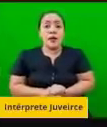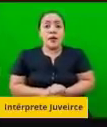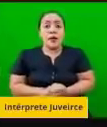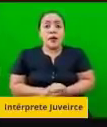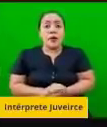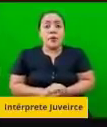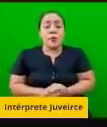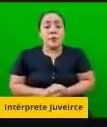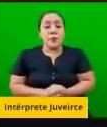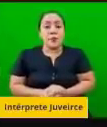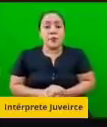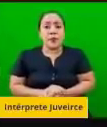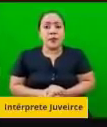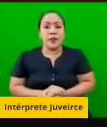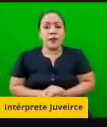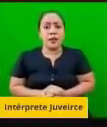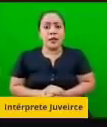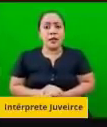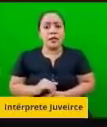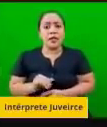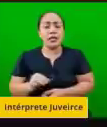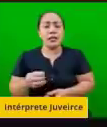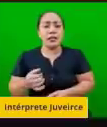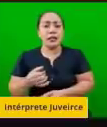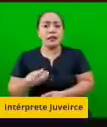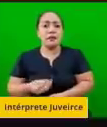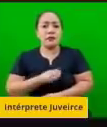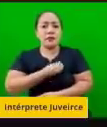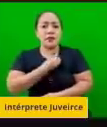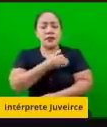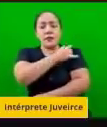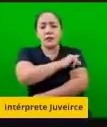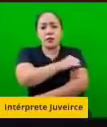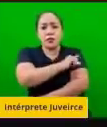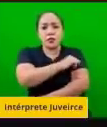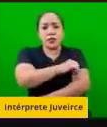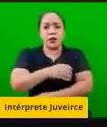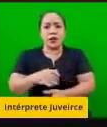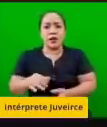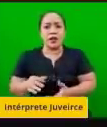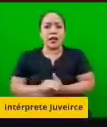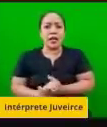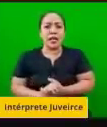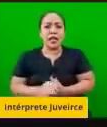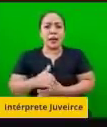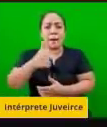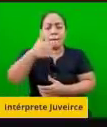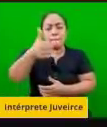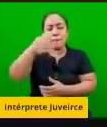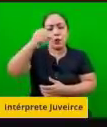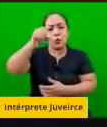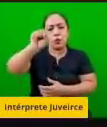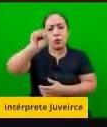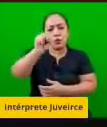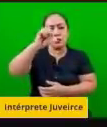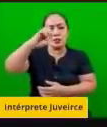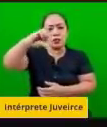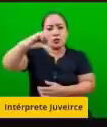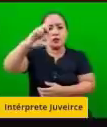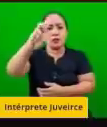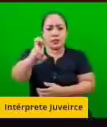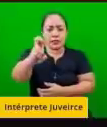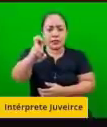de Cã, ele ganha a medalha de ouro naquele ano de 1895, pelas